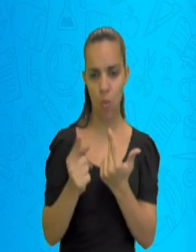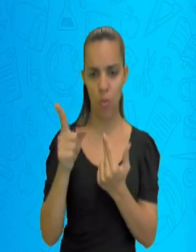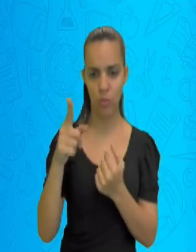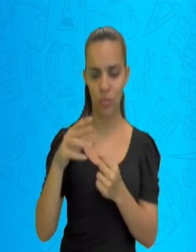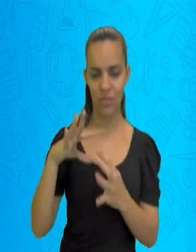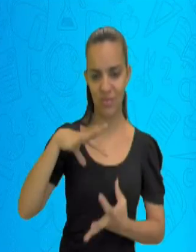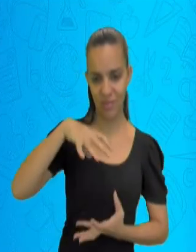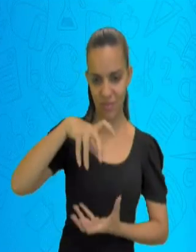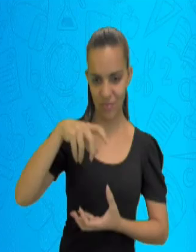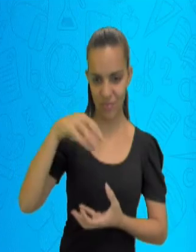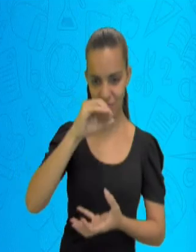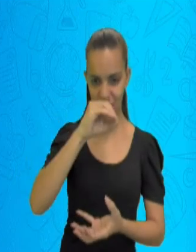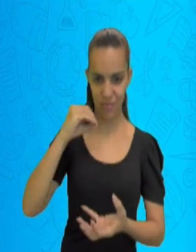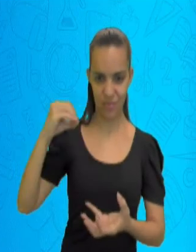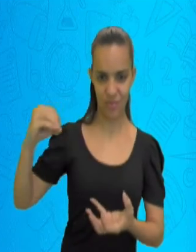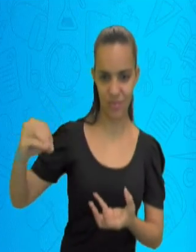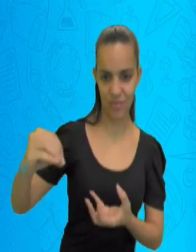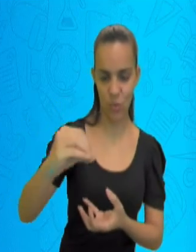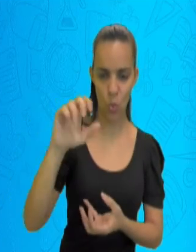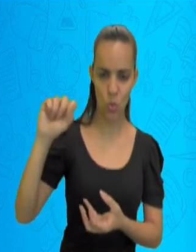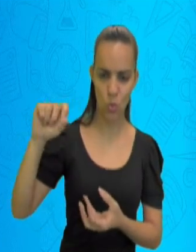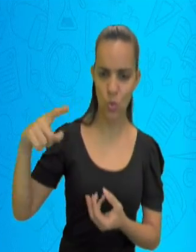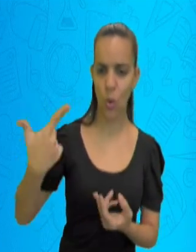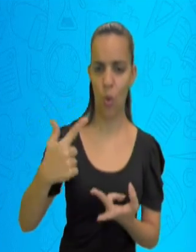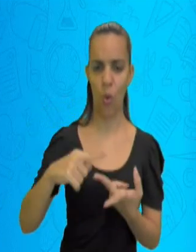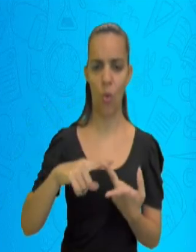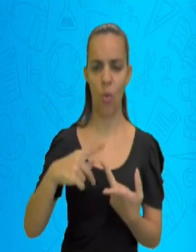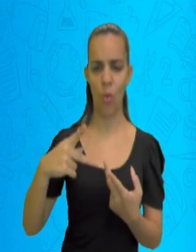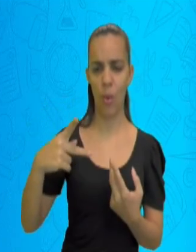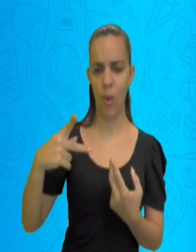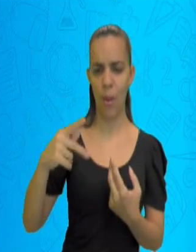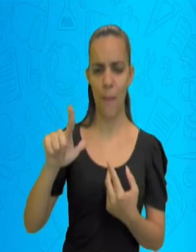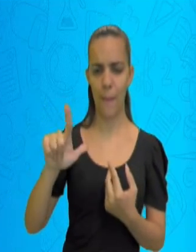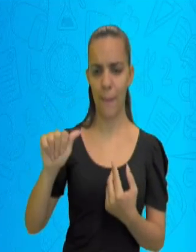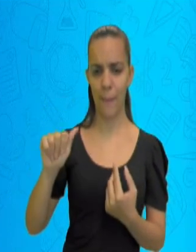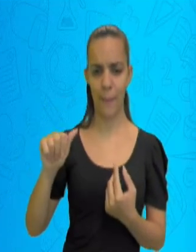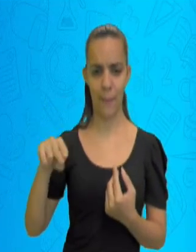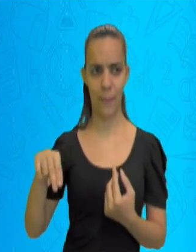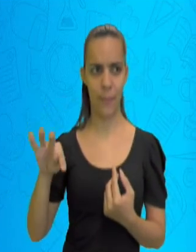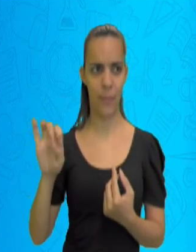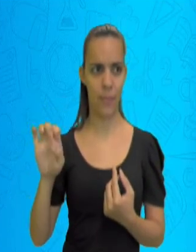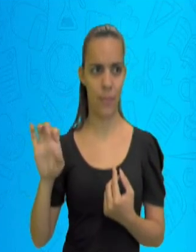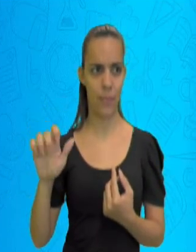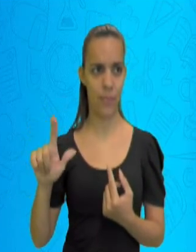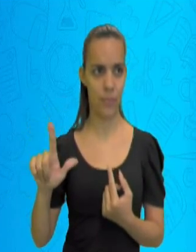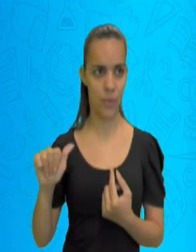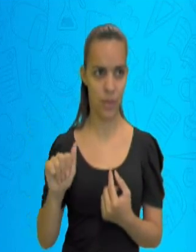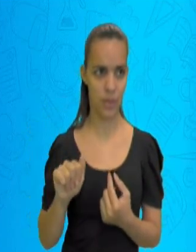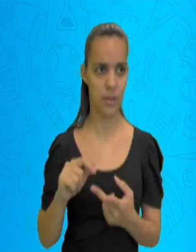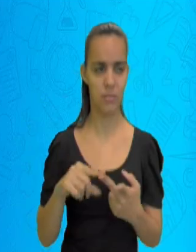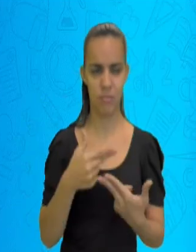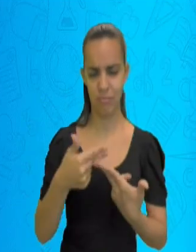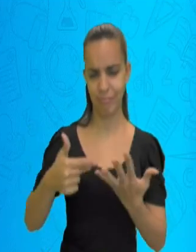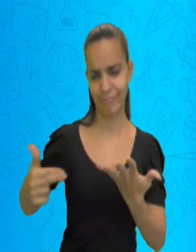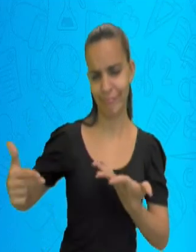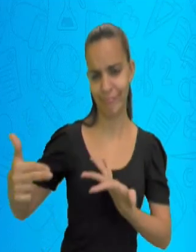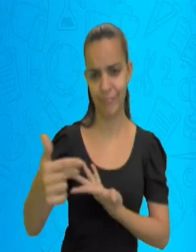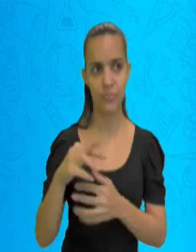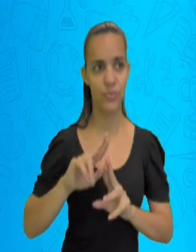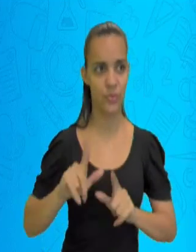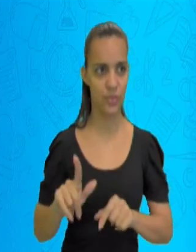Tanto é que este modelo atômico, ele é considerado um modelo